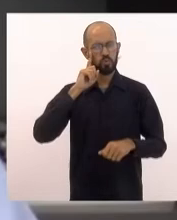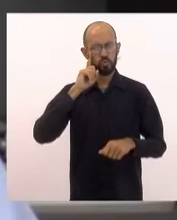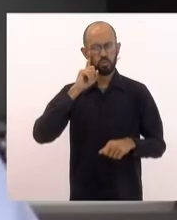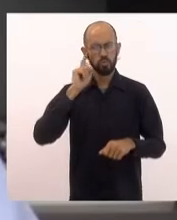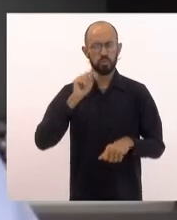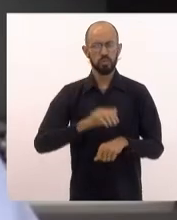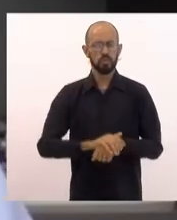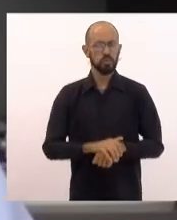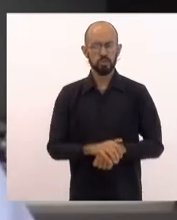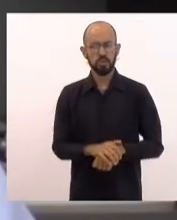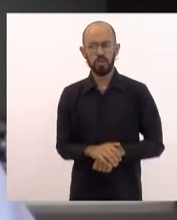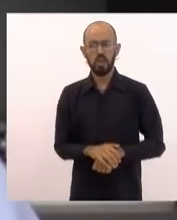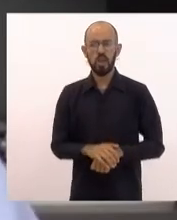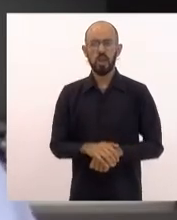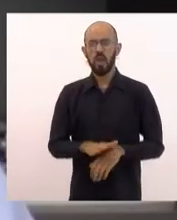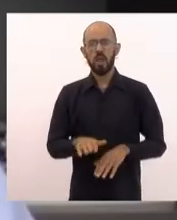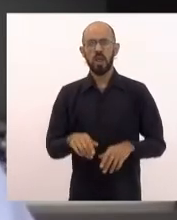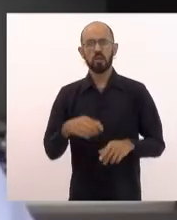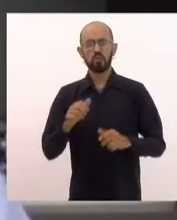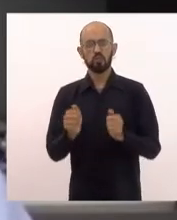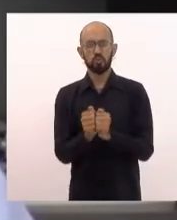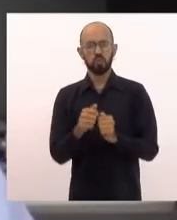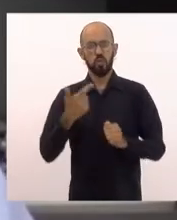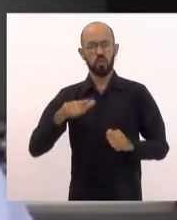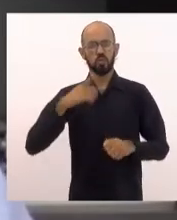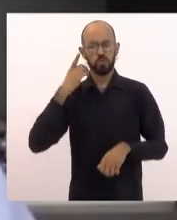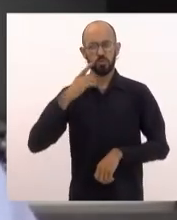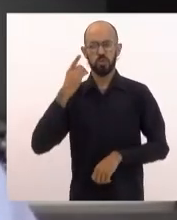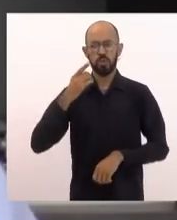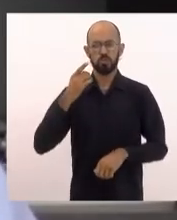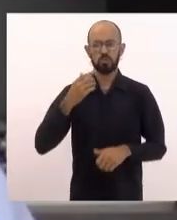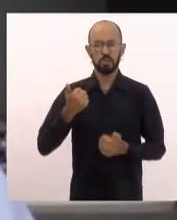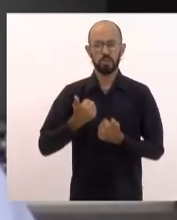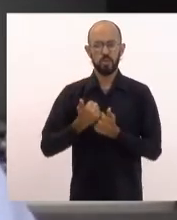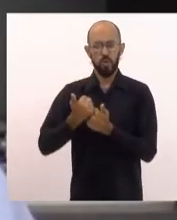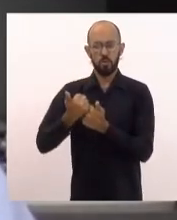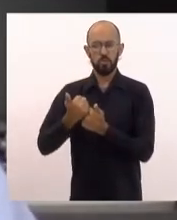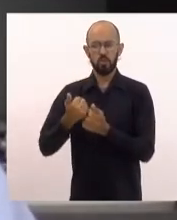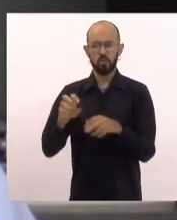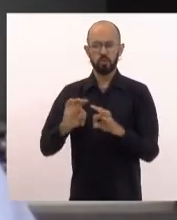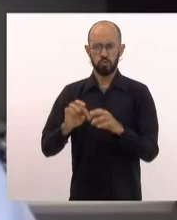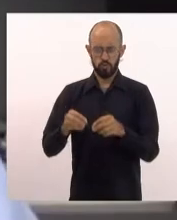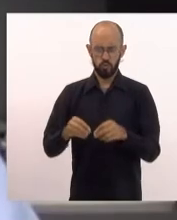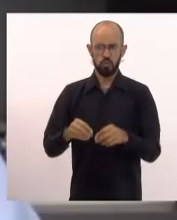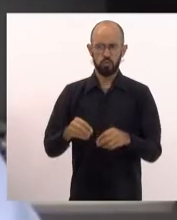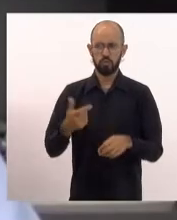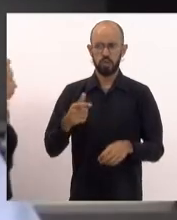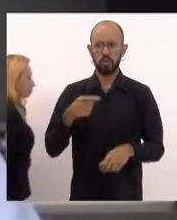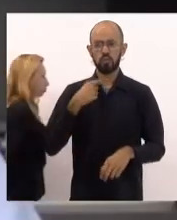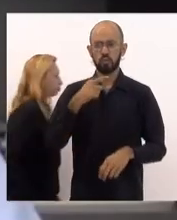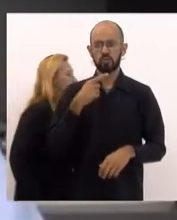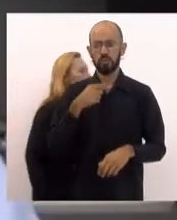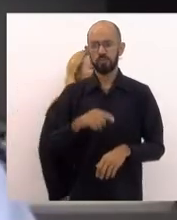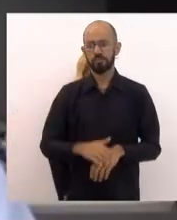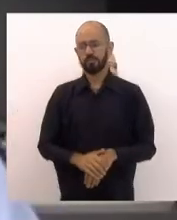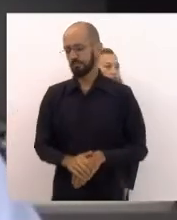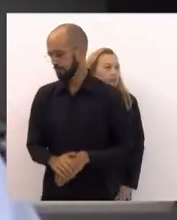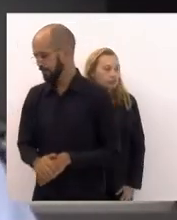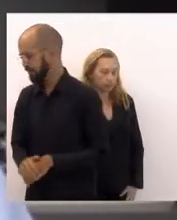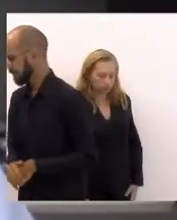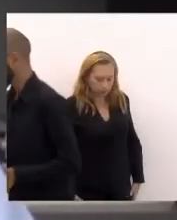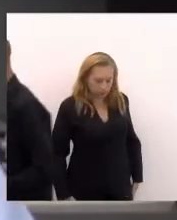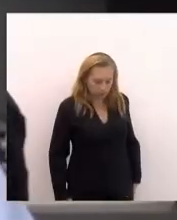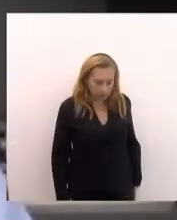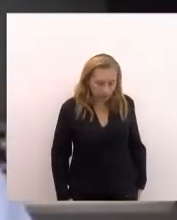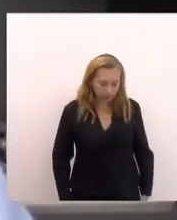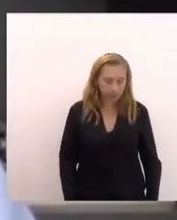Em especial de alguns parlamentares, mas que conta com o apoio de todos, sem sombra de dúvida. Então, cabe aqui também